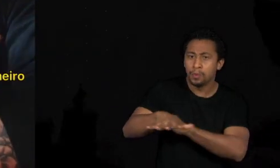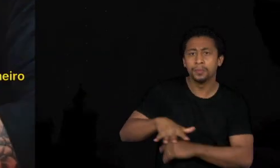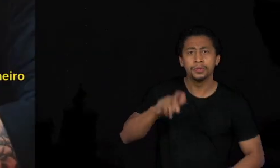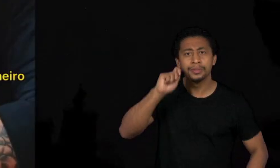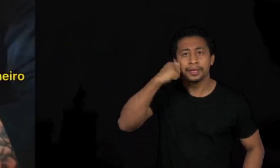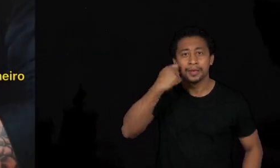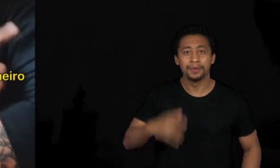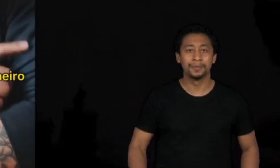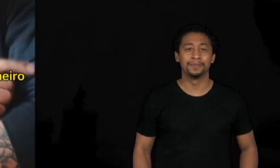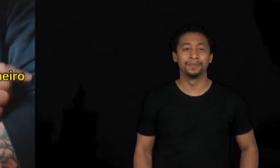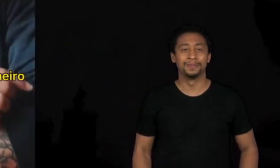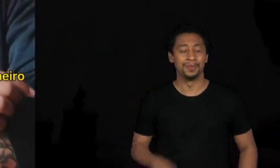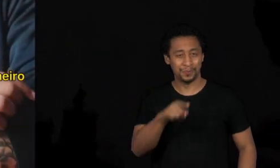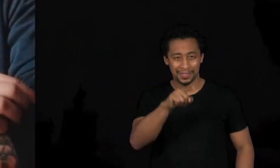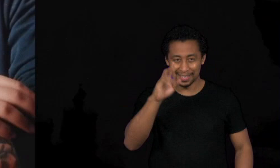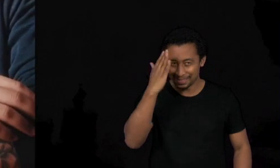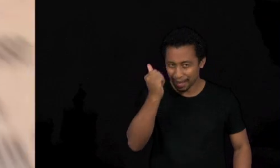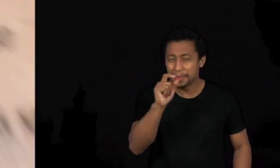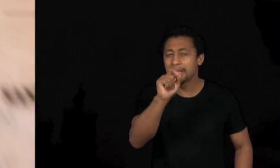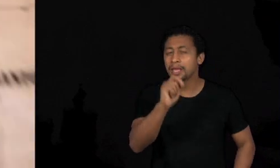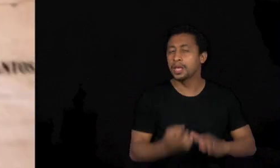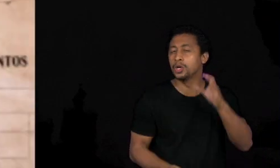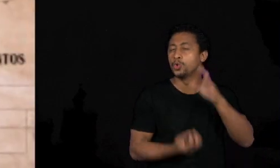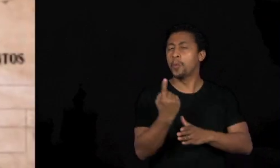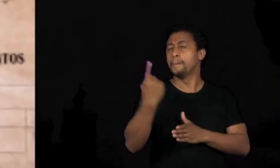o primeiro samba da história?